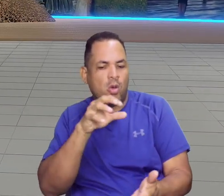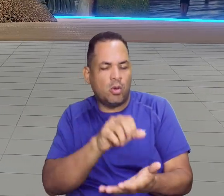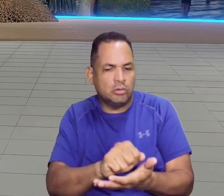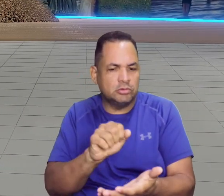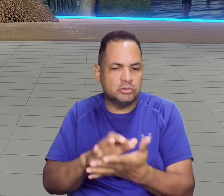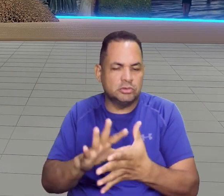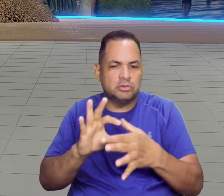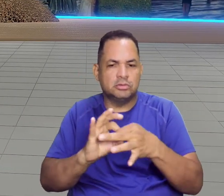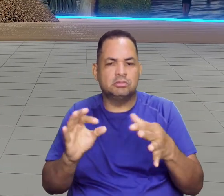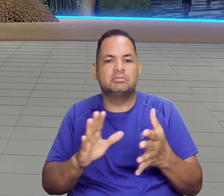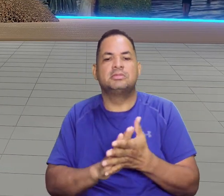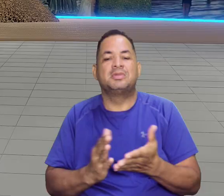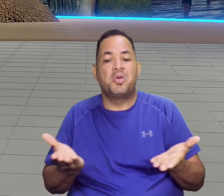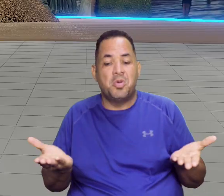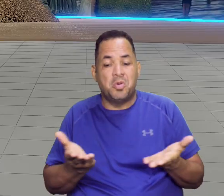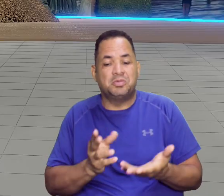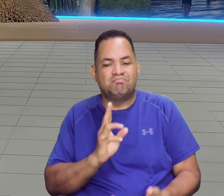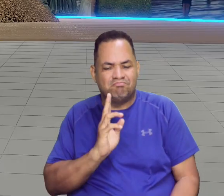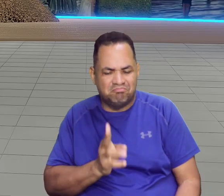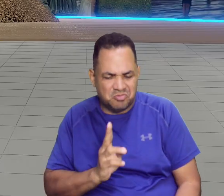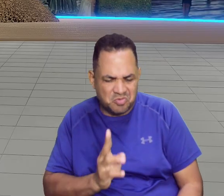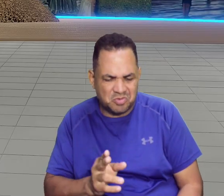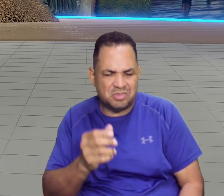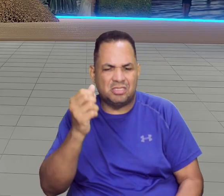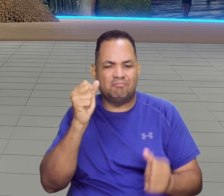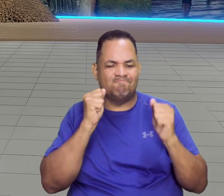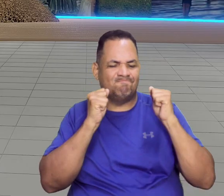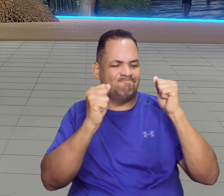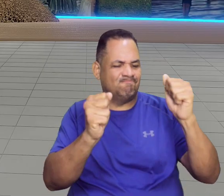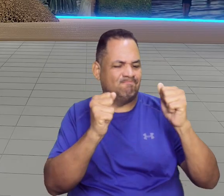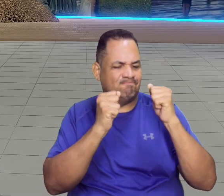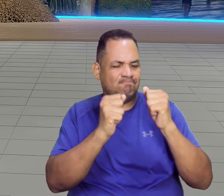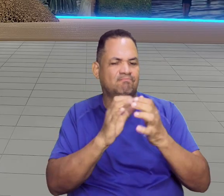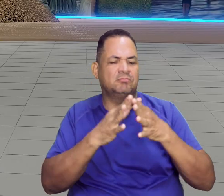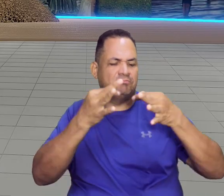independência, até hoje eles lutam por dignidade, por